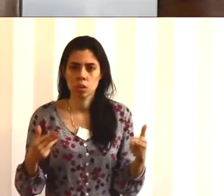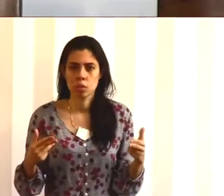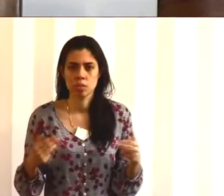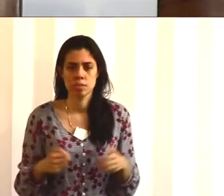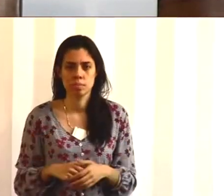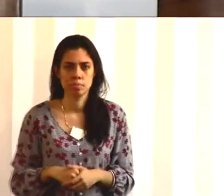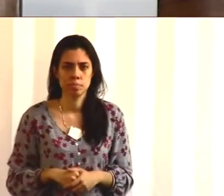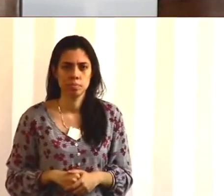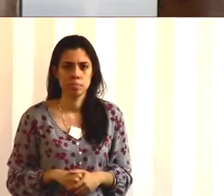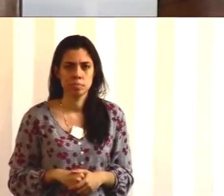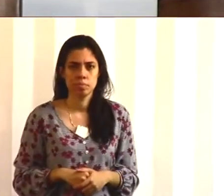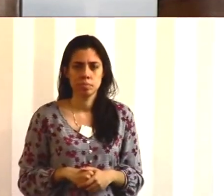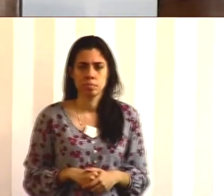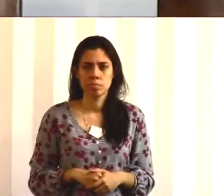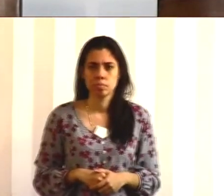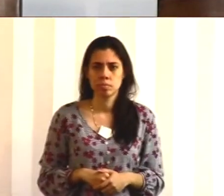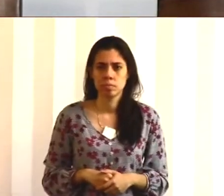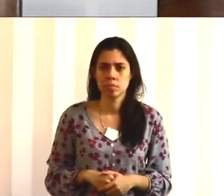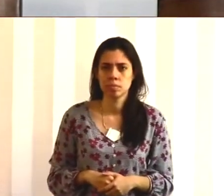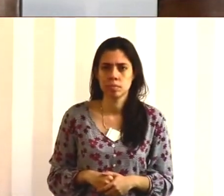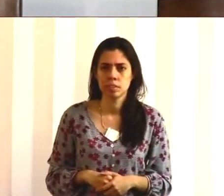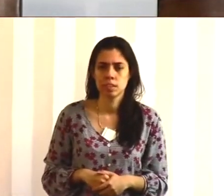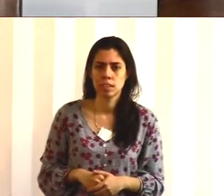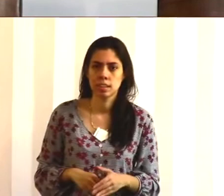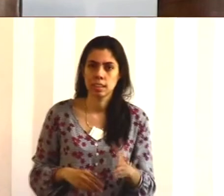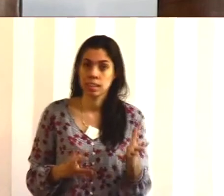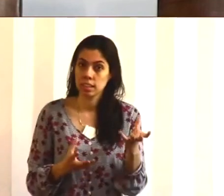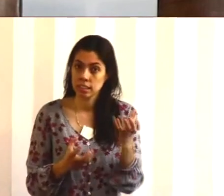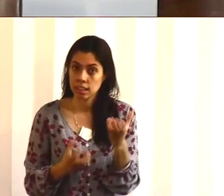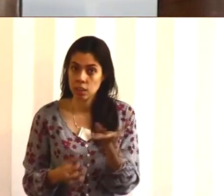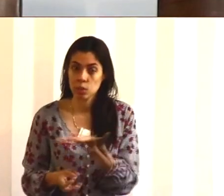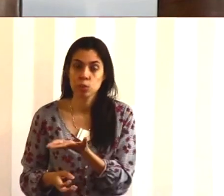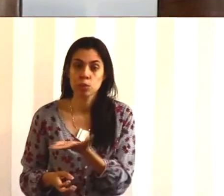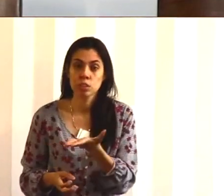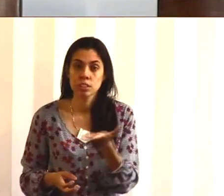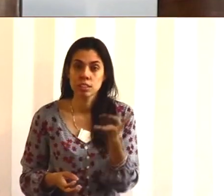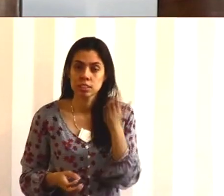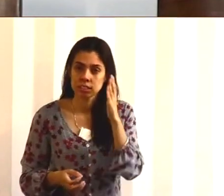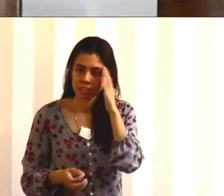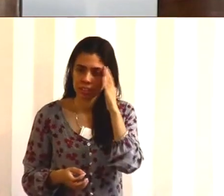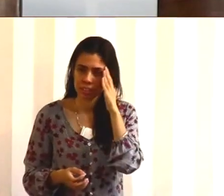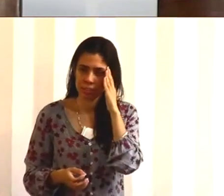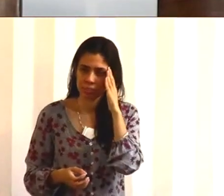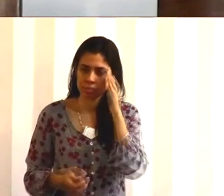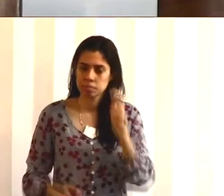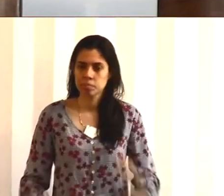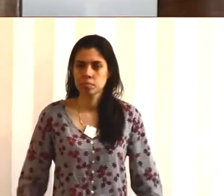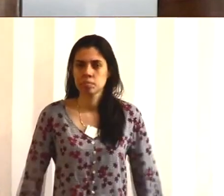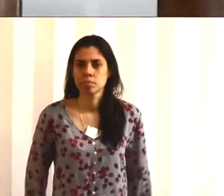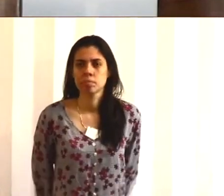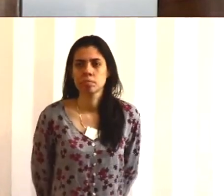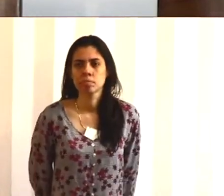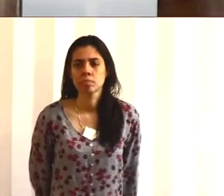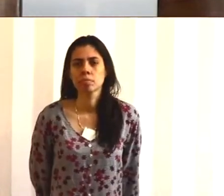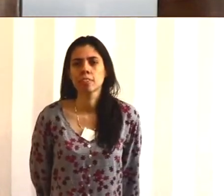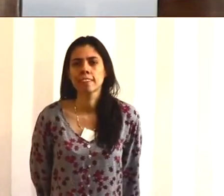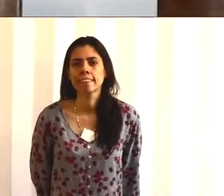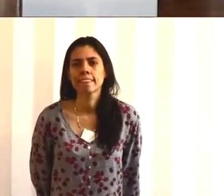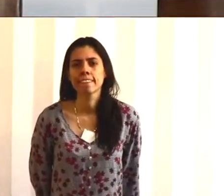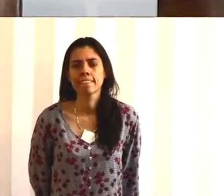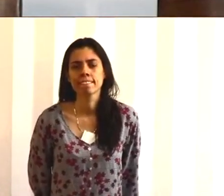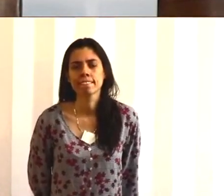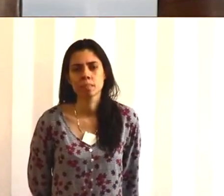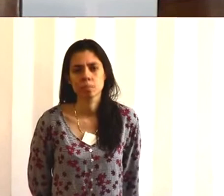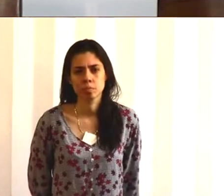aplicando, trazendo para vocês algumas coisas muito importantes à luz desse salmo. Em primeiro lugar, o